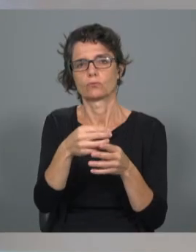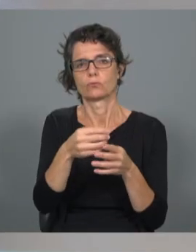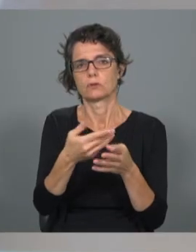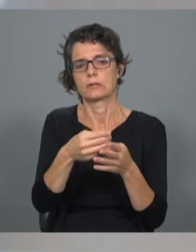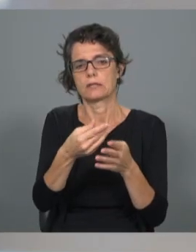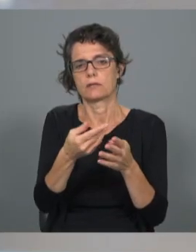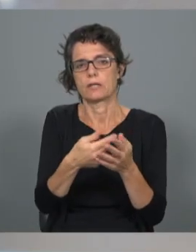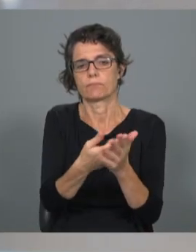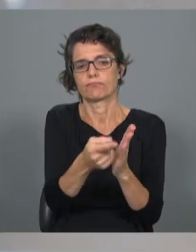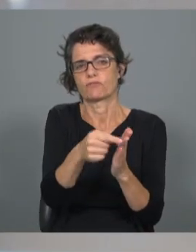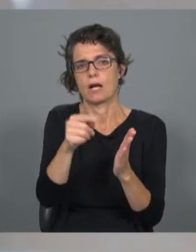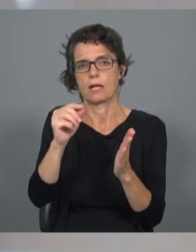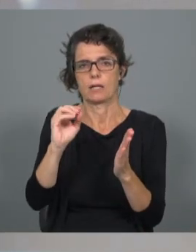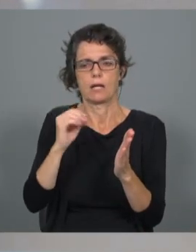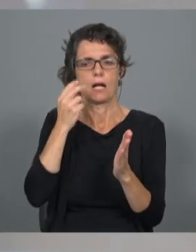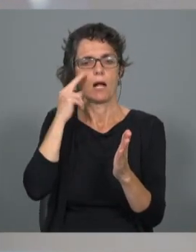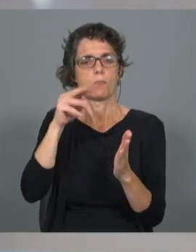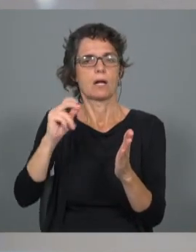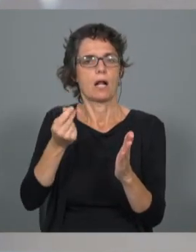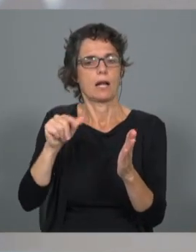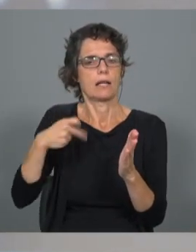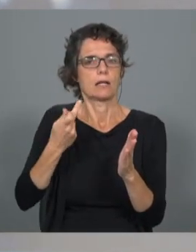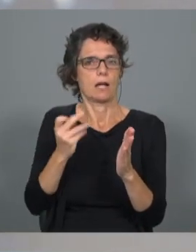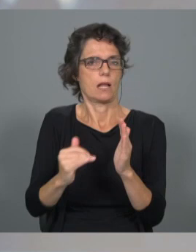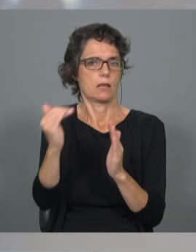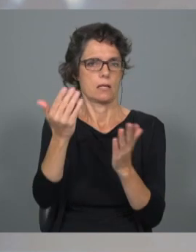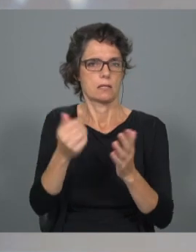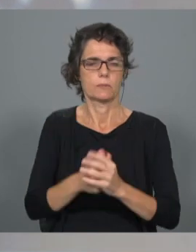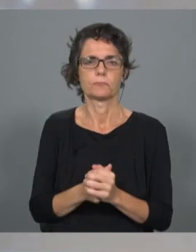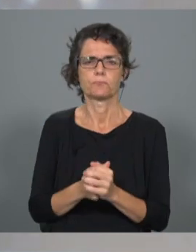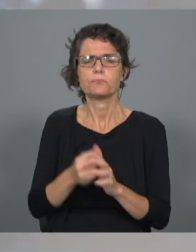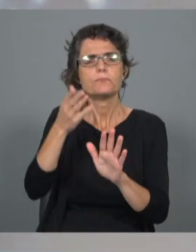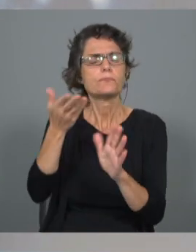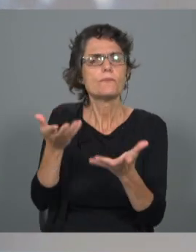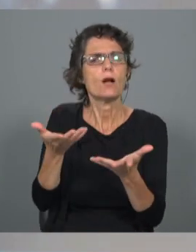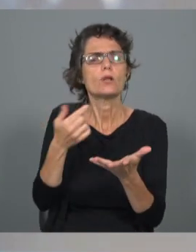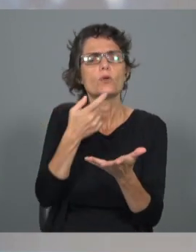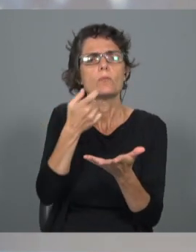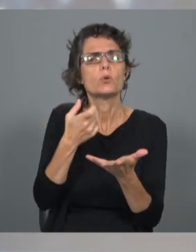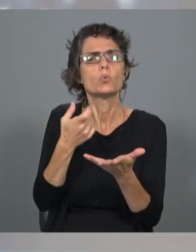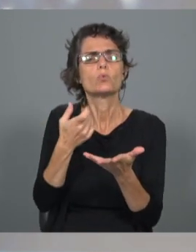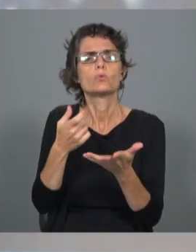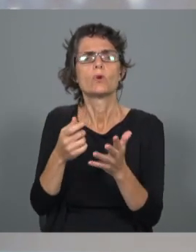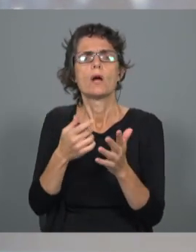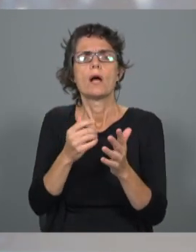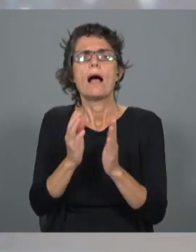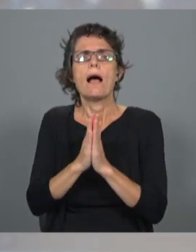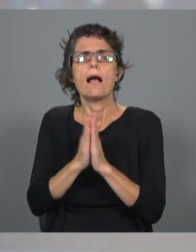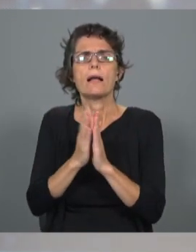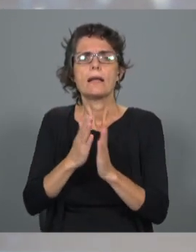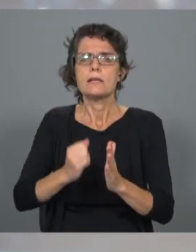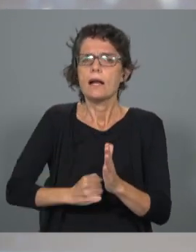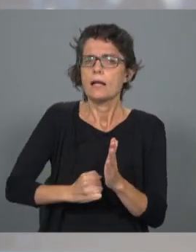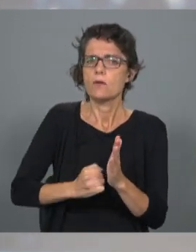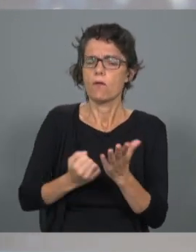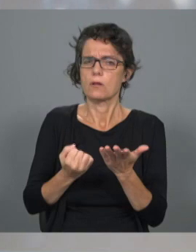sido o papel da Igreja Católica junto destas pessoas, neste lugar onde há uma violência associada a